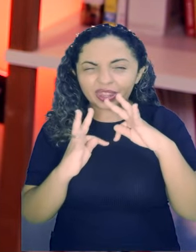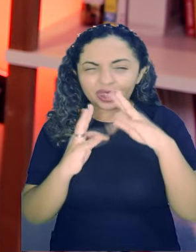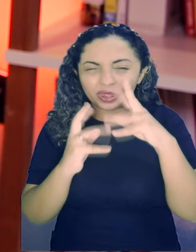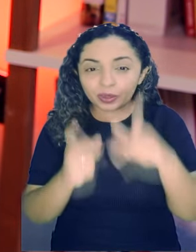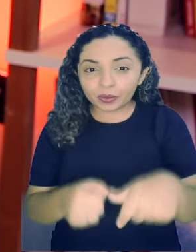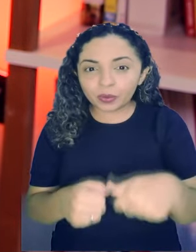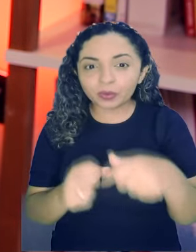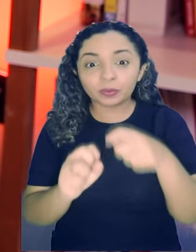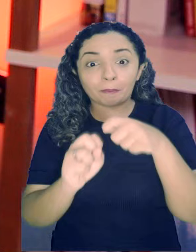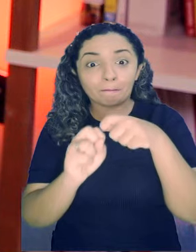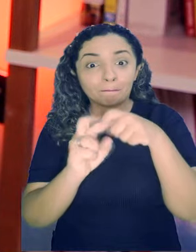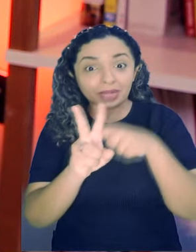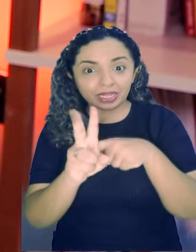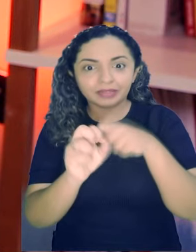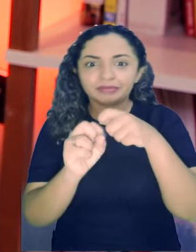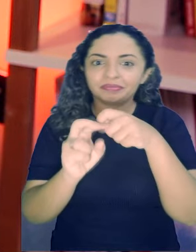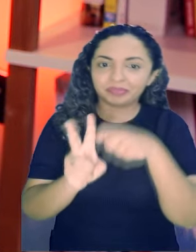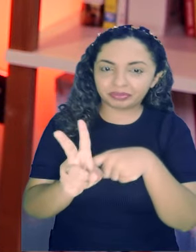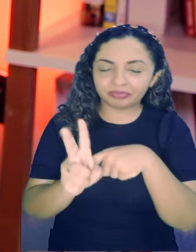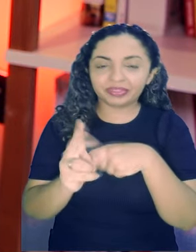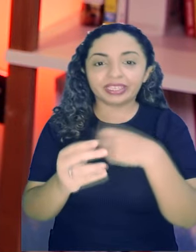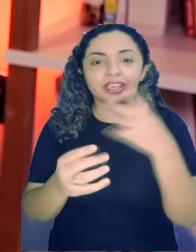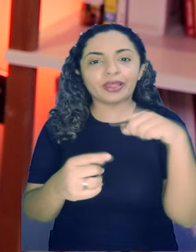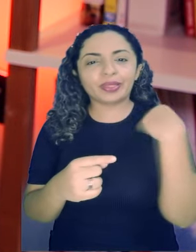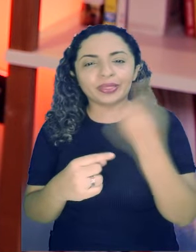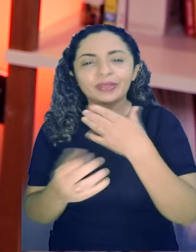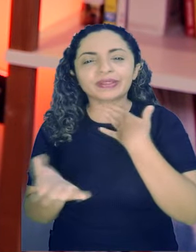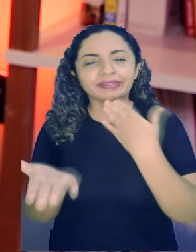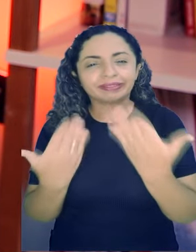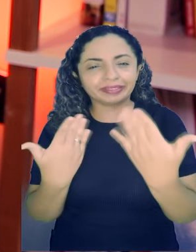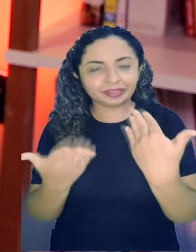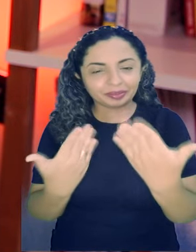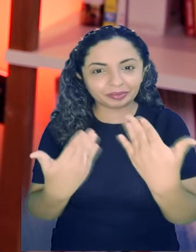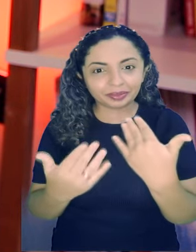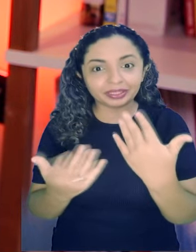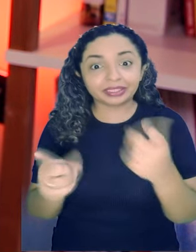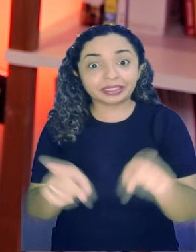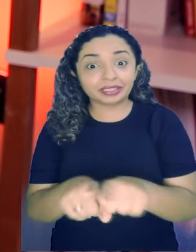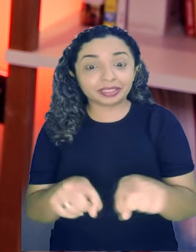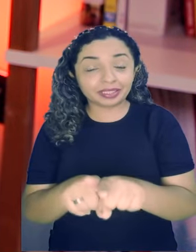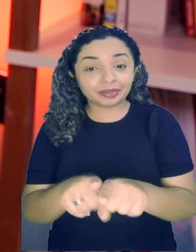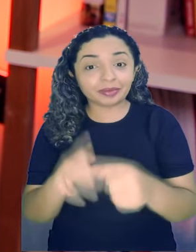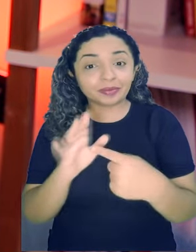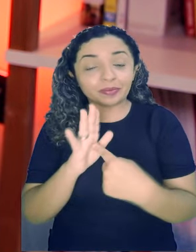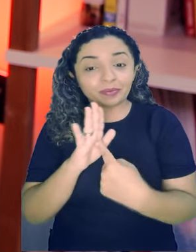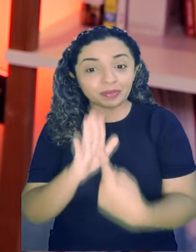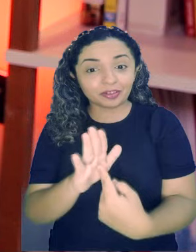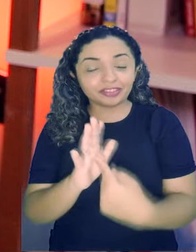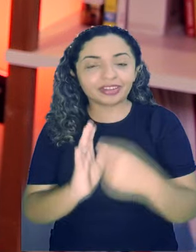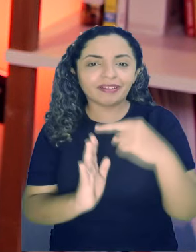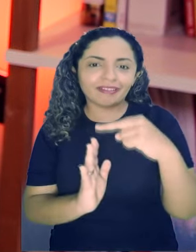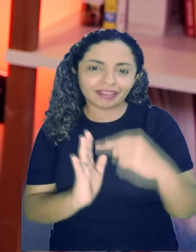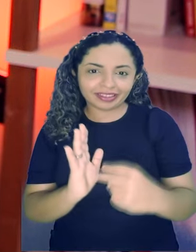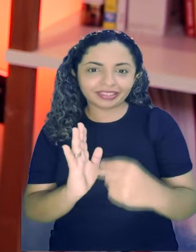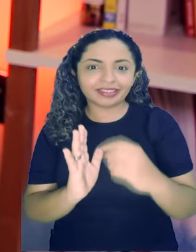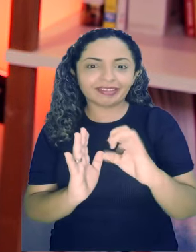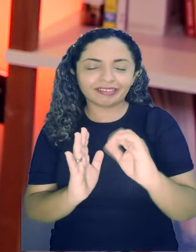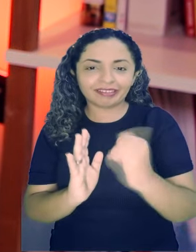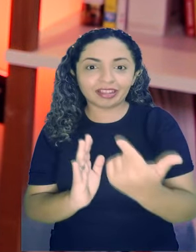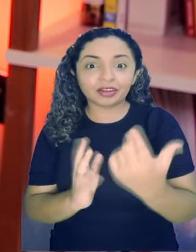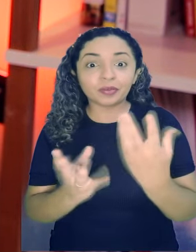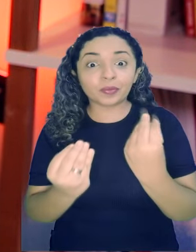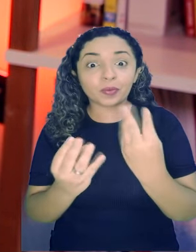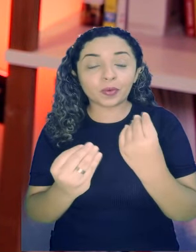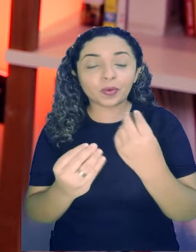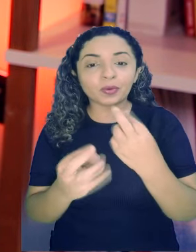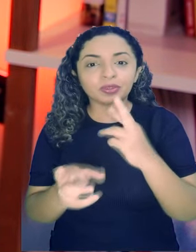que eu leio, eu trago aqui para vocês, pra gente debater, levantar alguns pontos. E também registrar a minha leitura, porque muitos